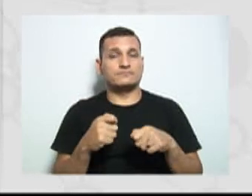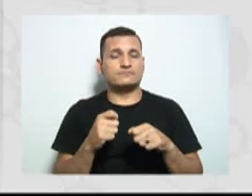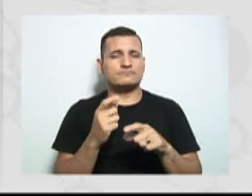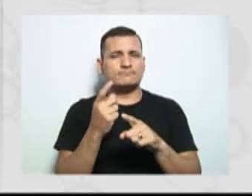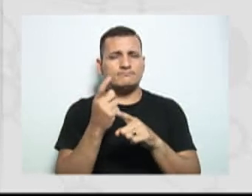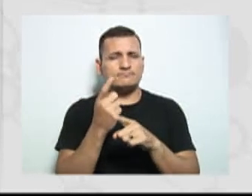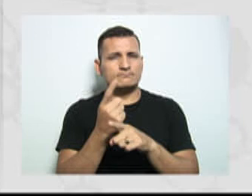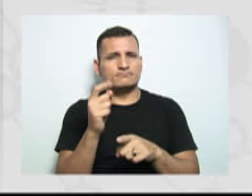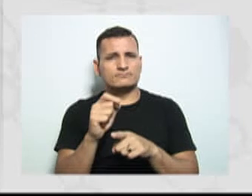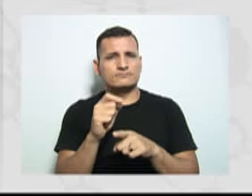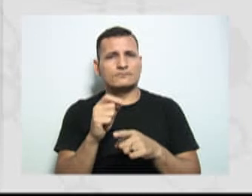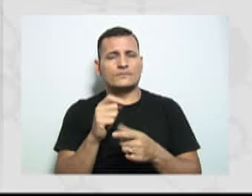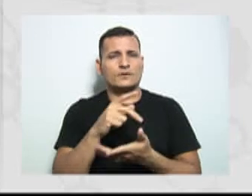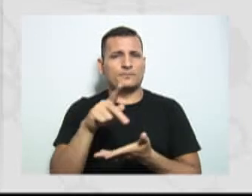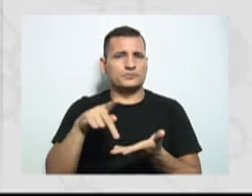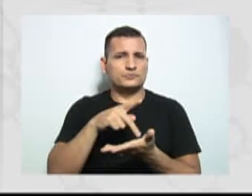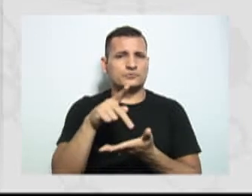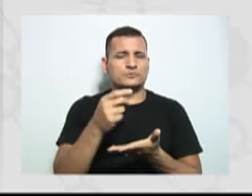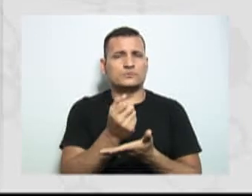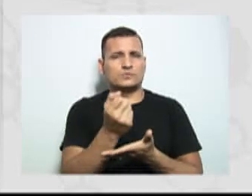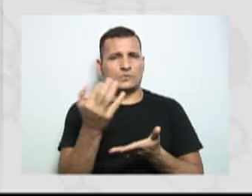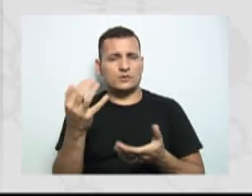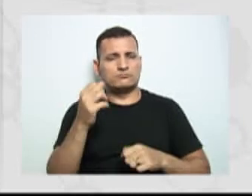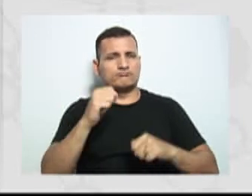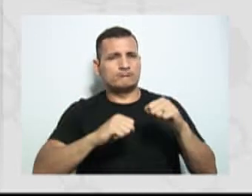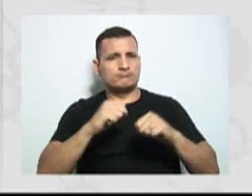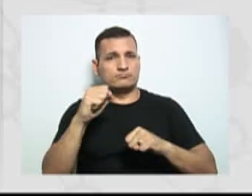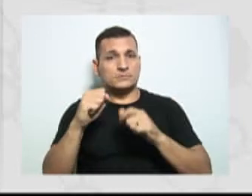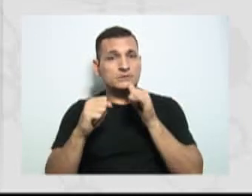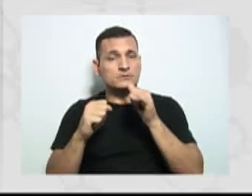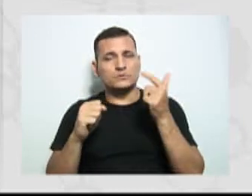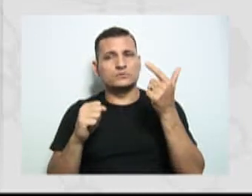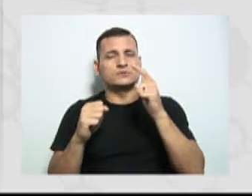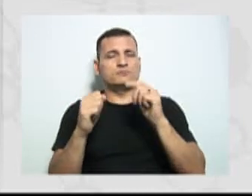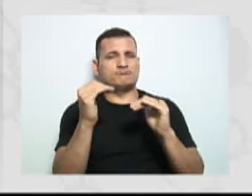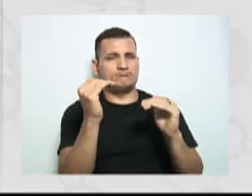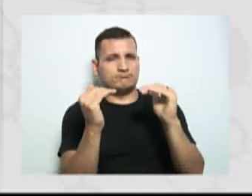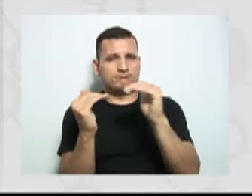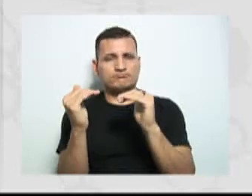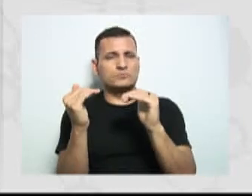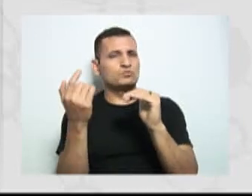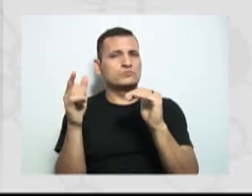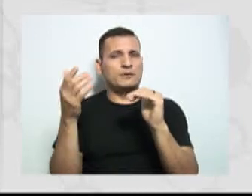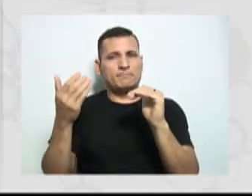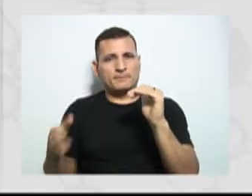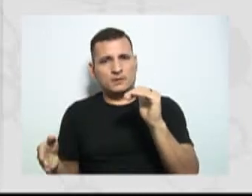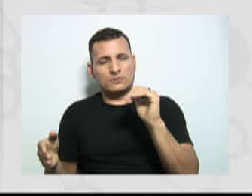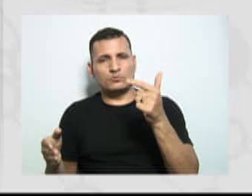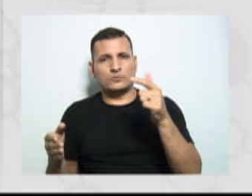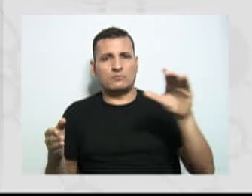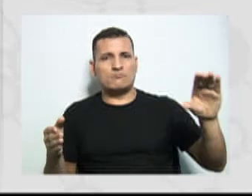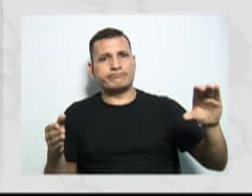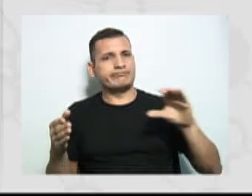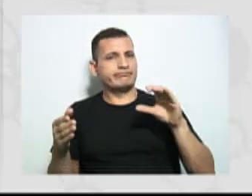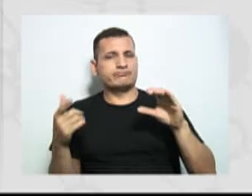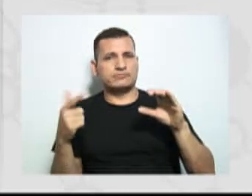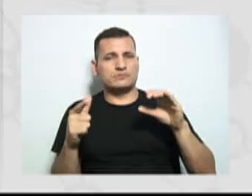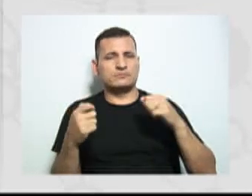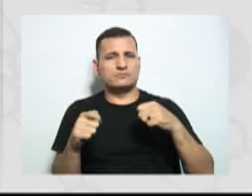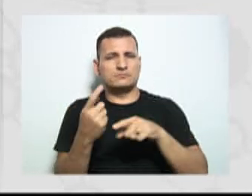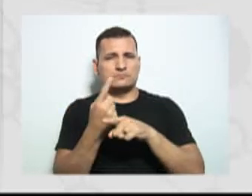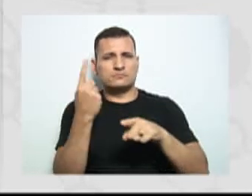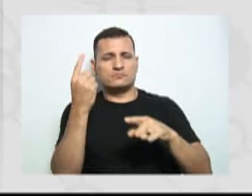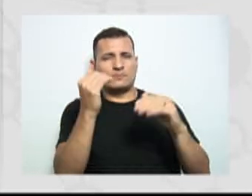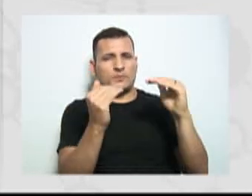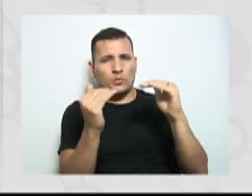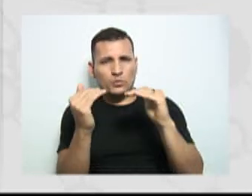quê? A quantidade de pudins que devem ser produzidos para alcançar um ponto de equilíbrio, ou seja, onde eu não vou ter perda nem ganho. Eu preciso achar esse ponto de